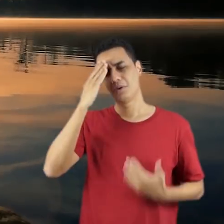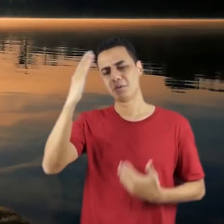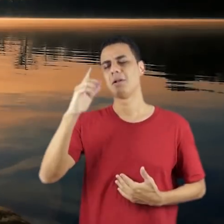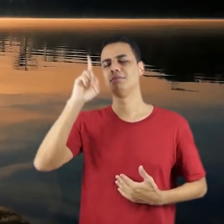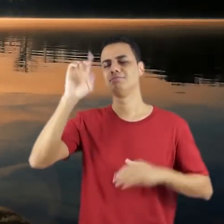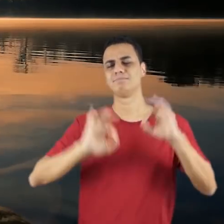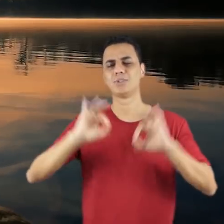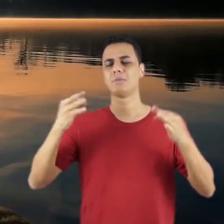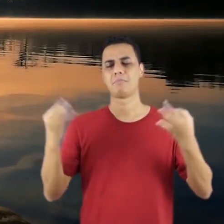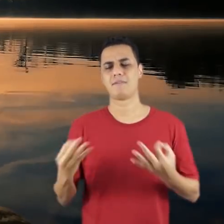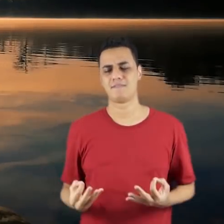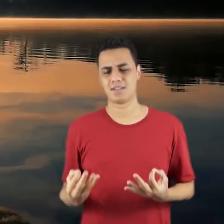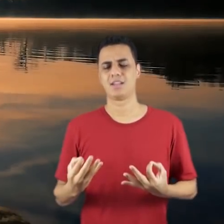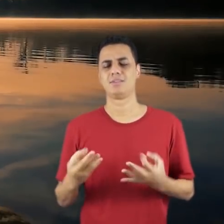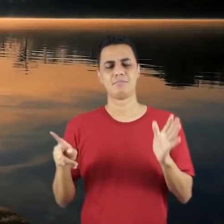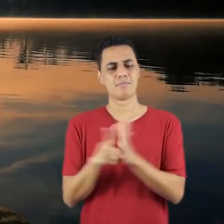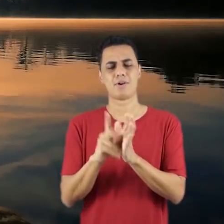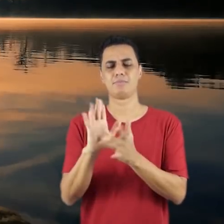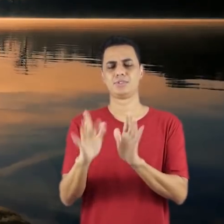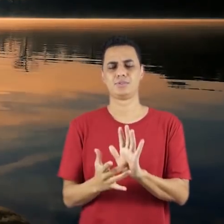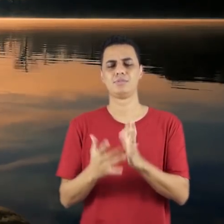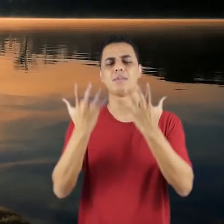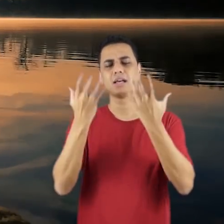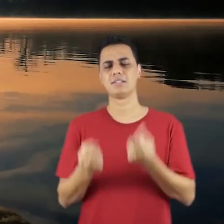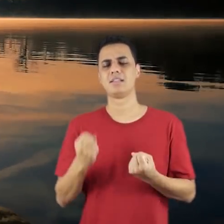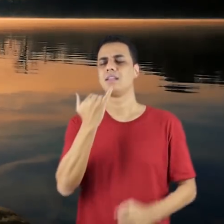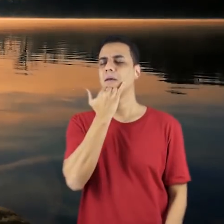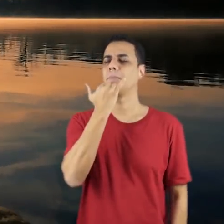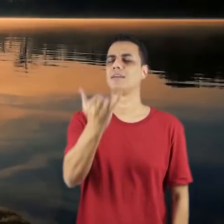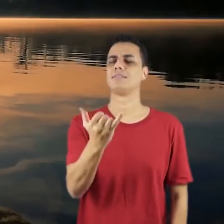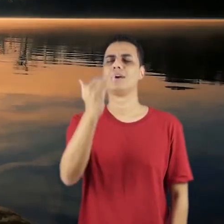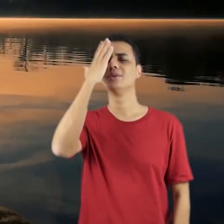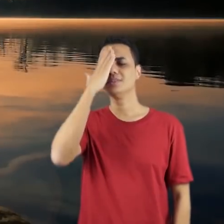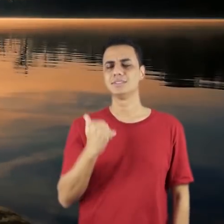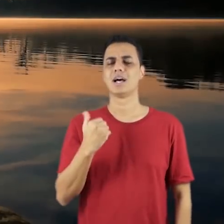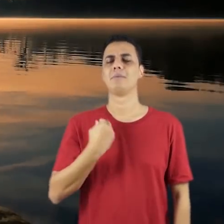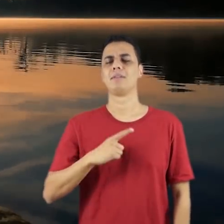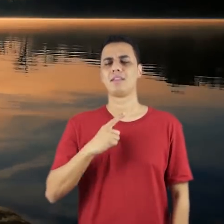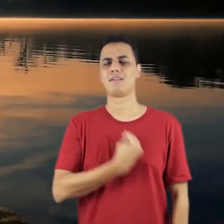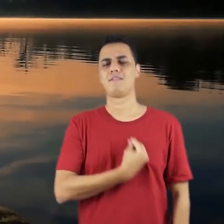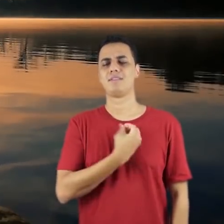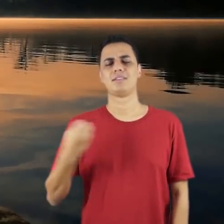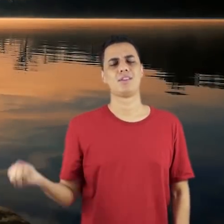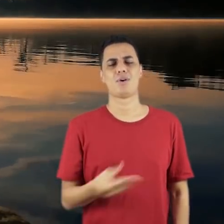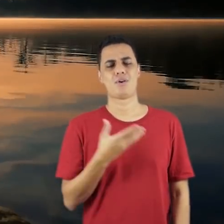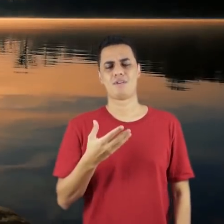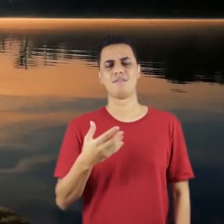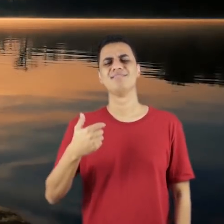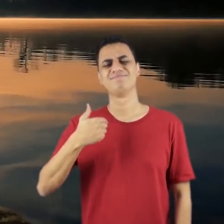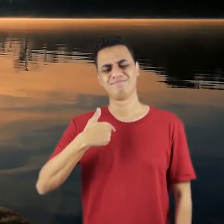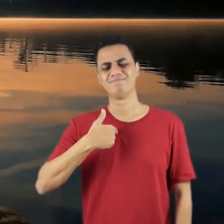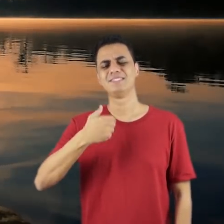Jesus, e que nos permite receber o teu perdão e a certeza de uma vida nova contigo. Eu me arrependo dos